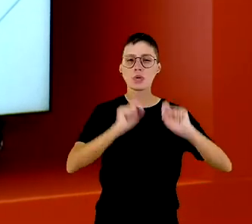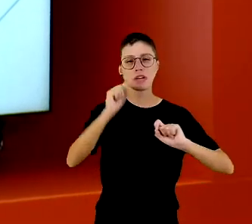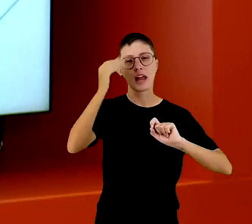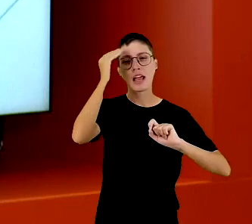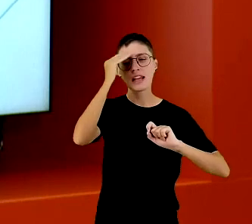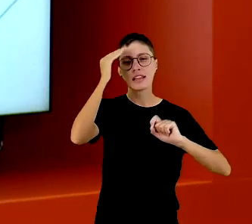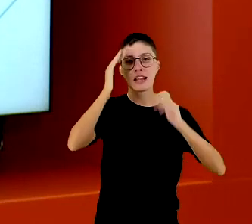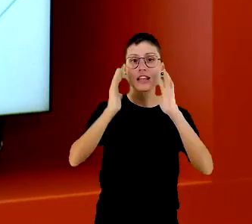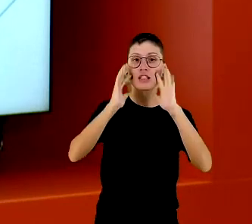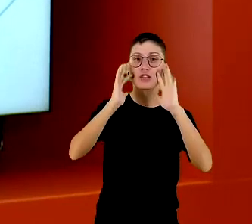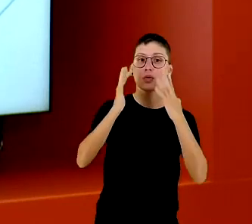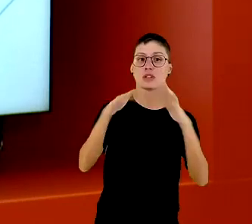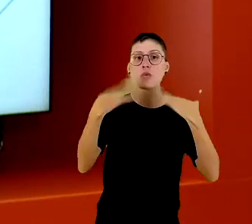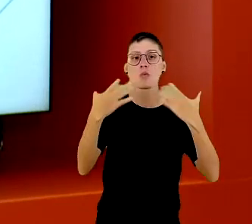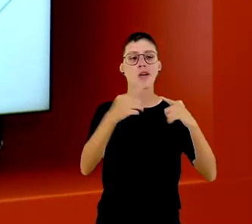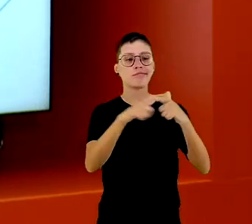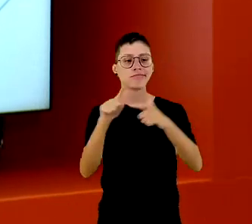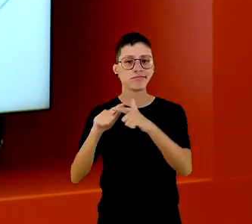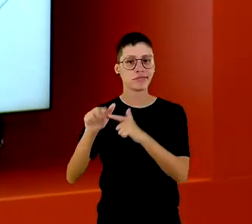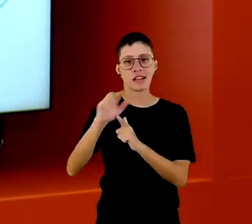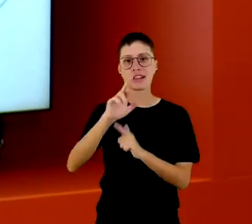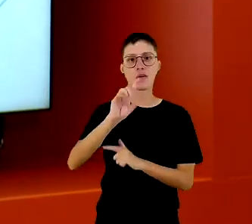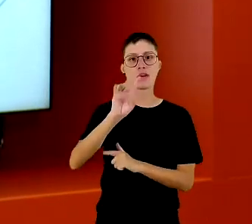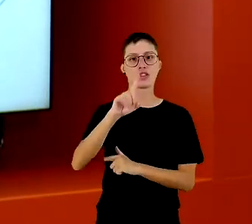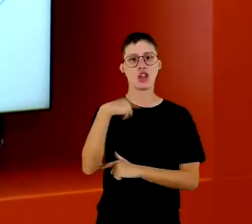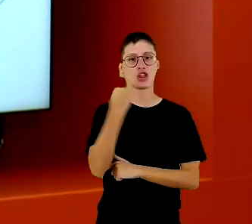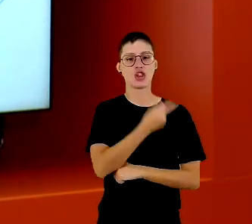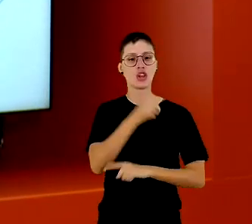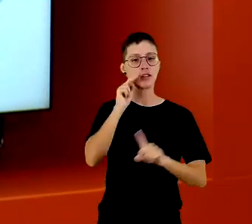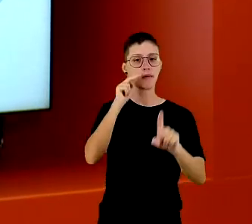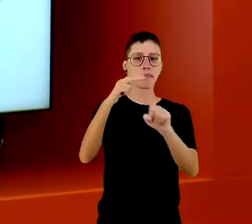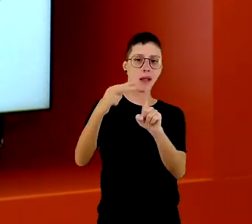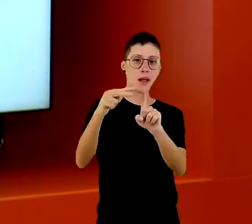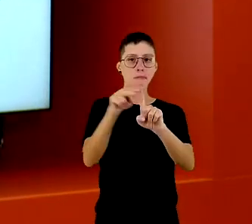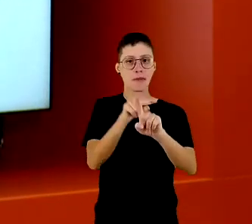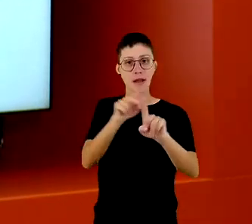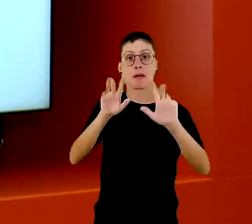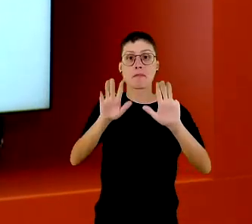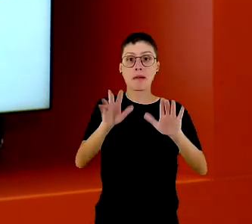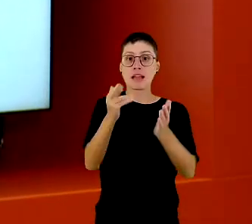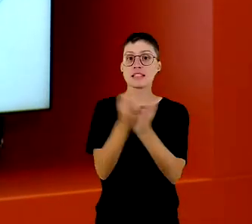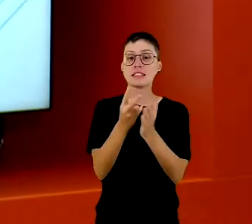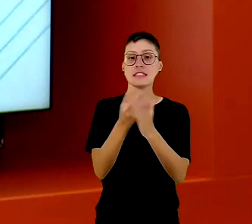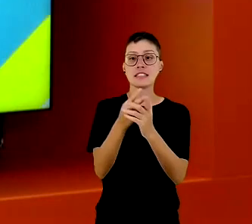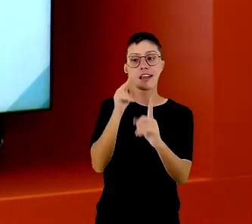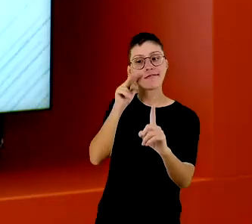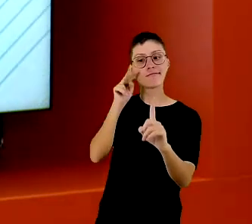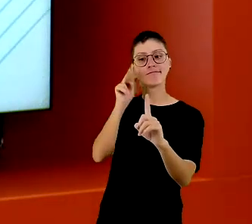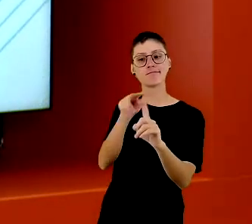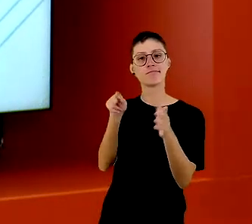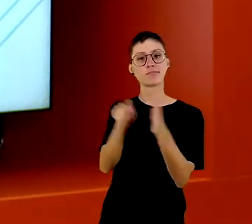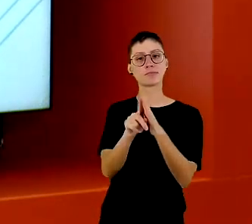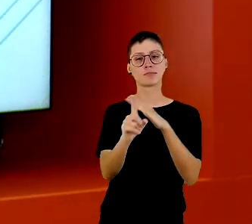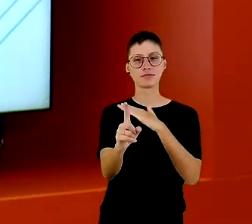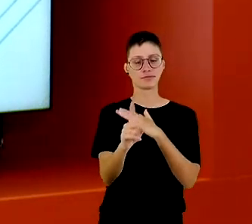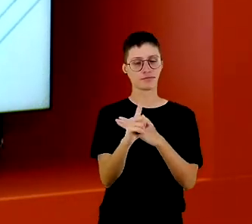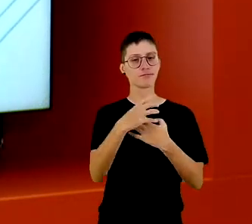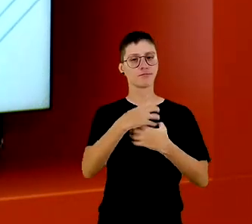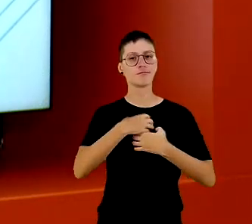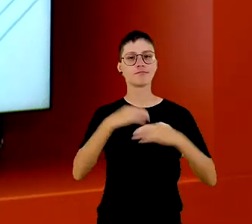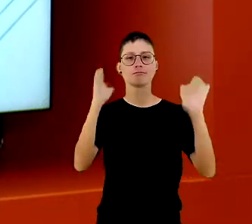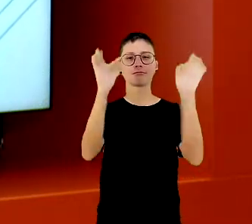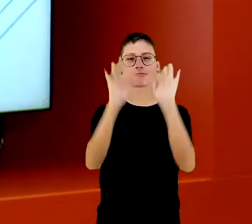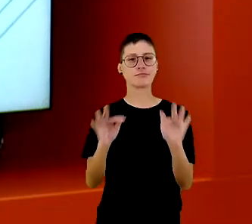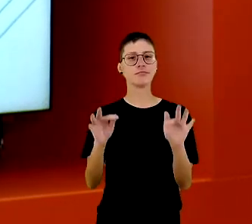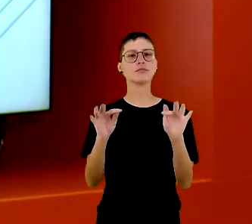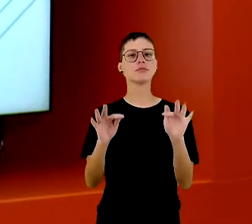não através do nosso olhar, mas através sempre do olhar do cliente. Então, eu fico muito feliz aqui